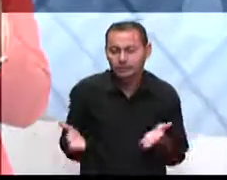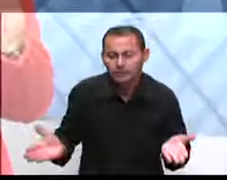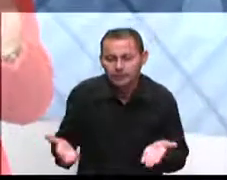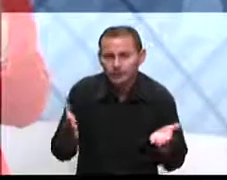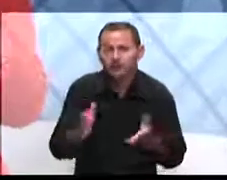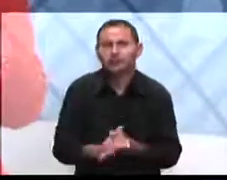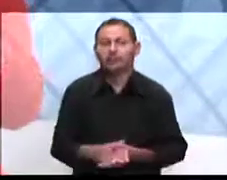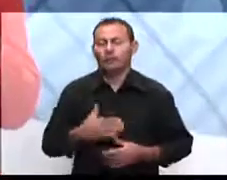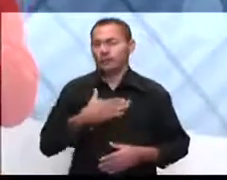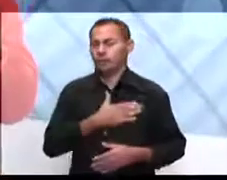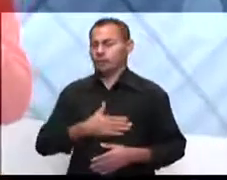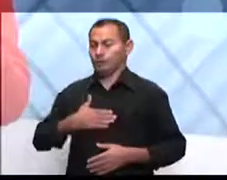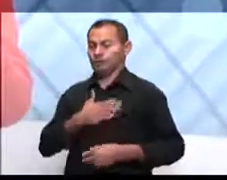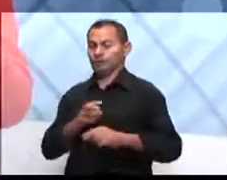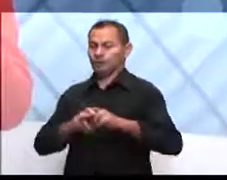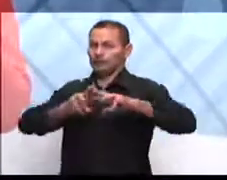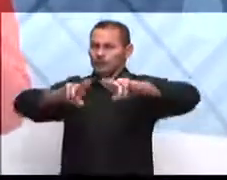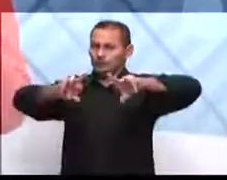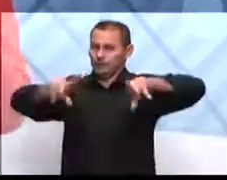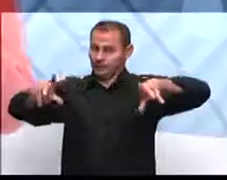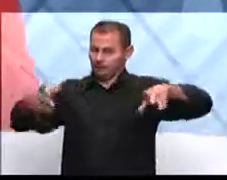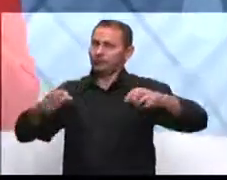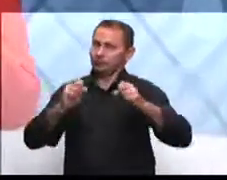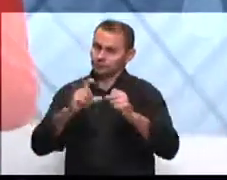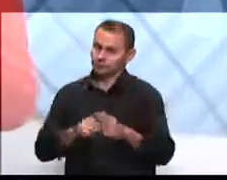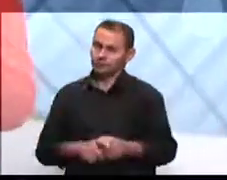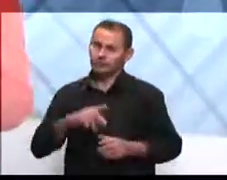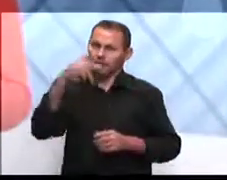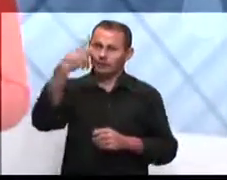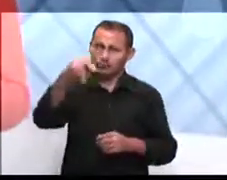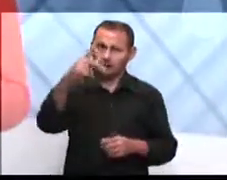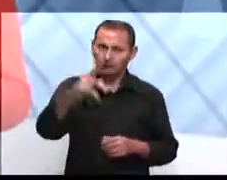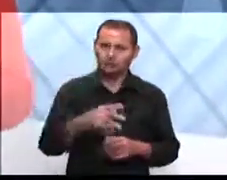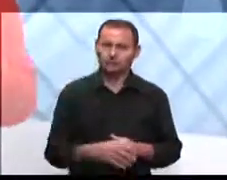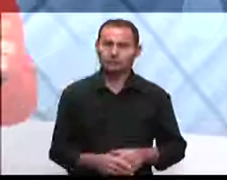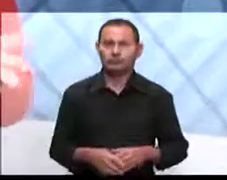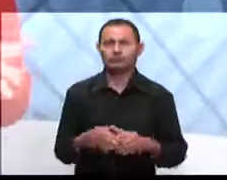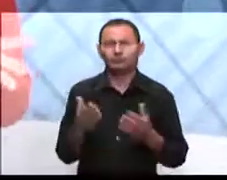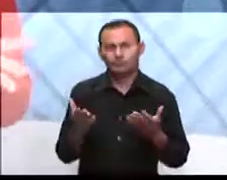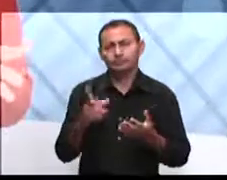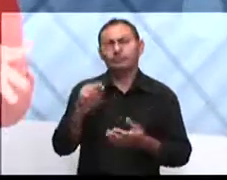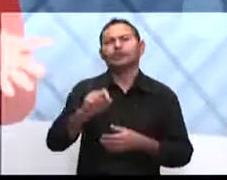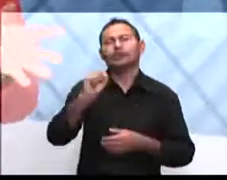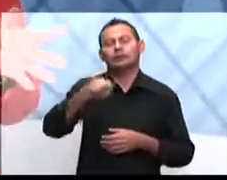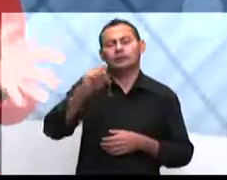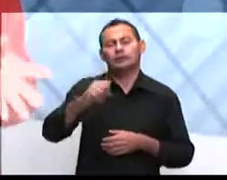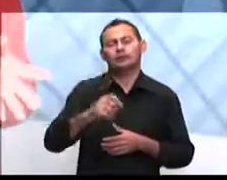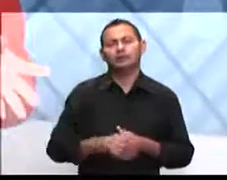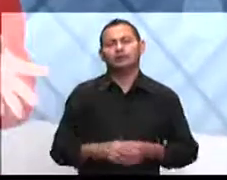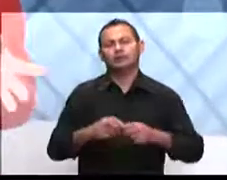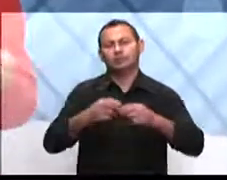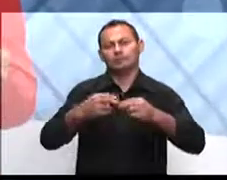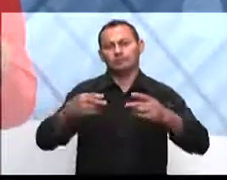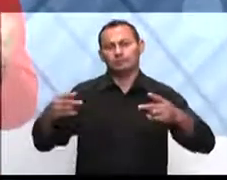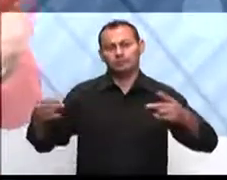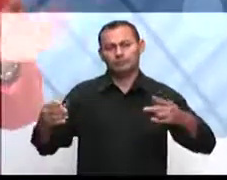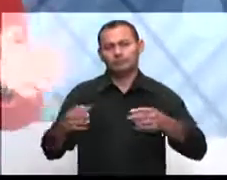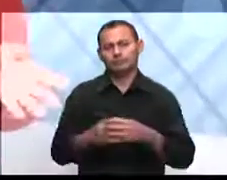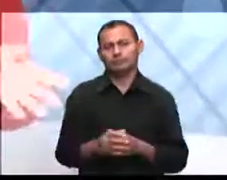motivações, gostos diferenciados das suas, tá? Então, isso sim, aspectos